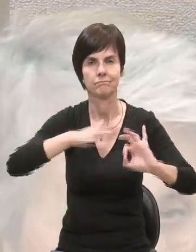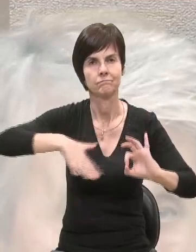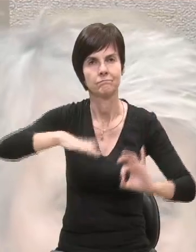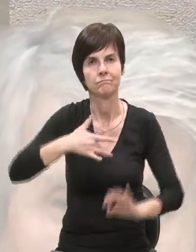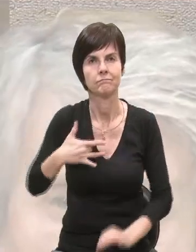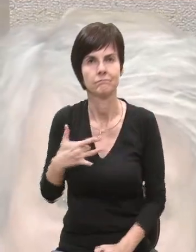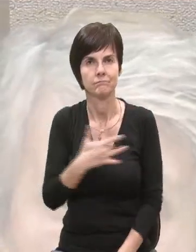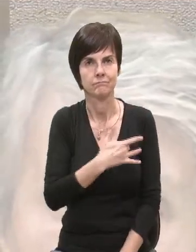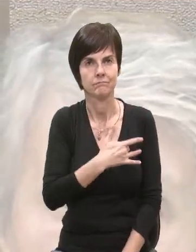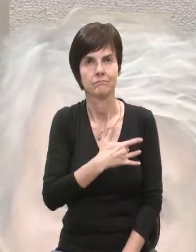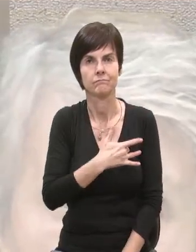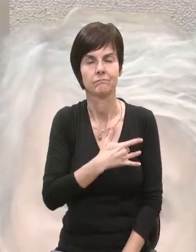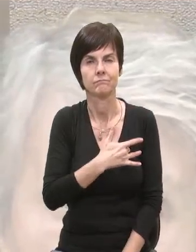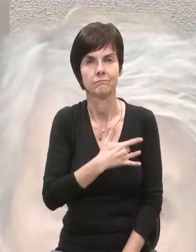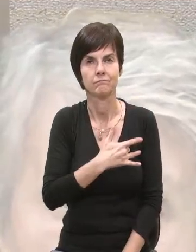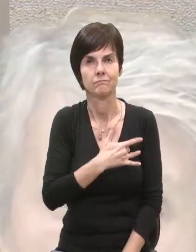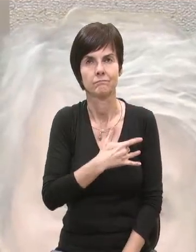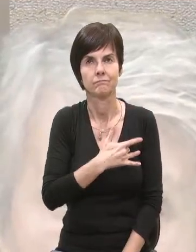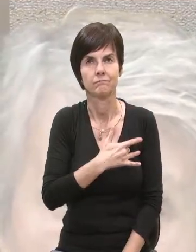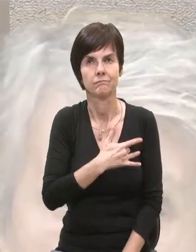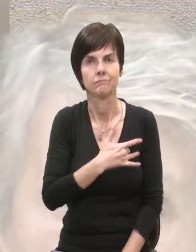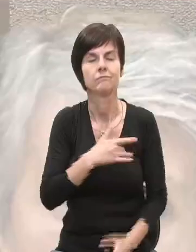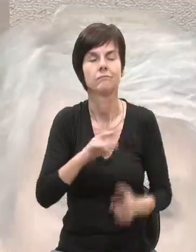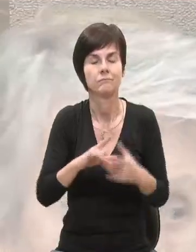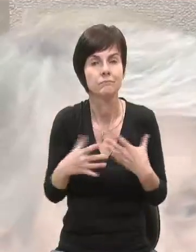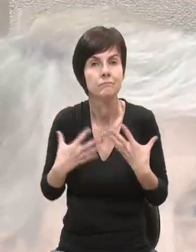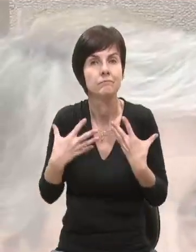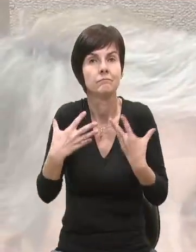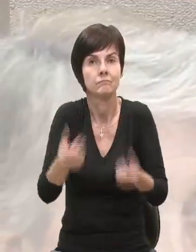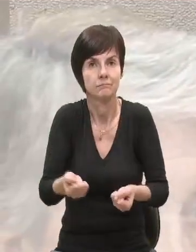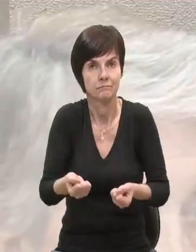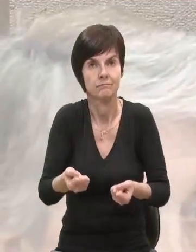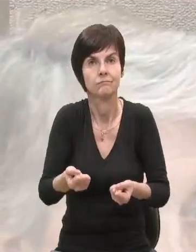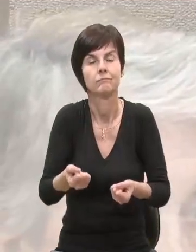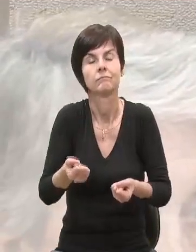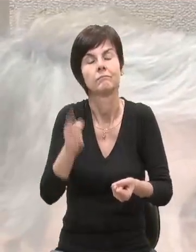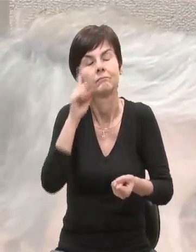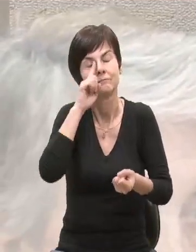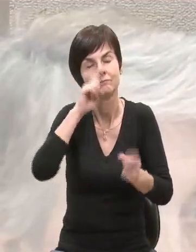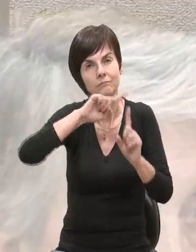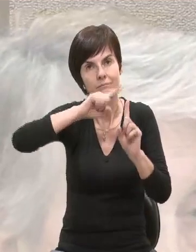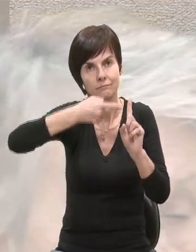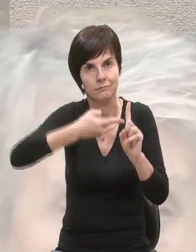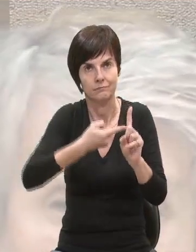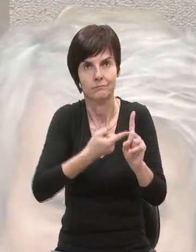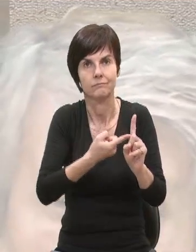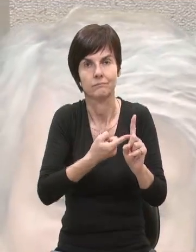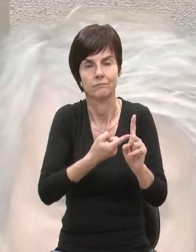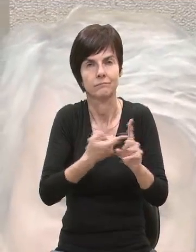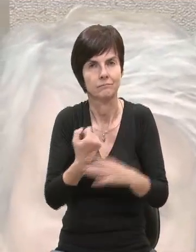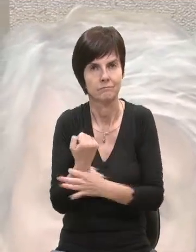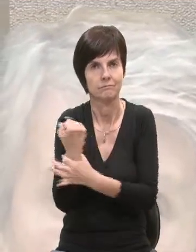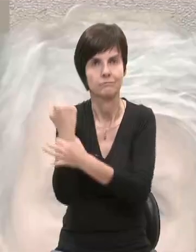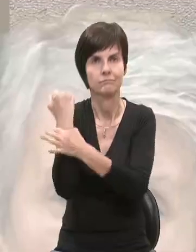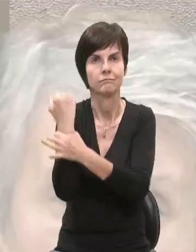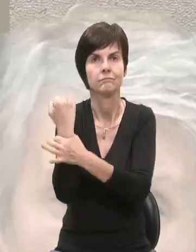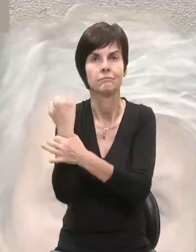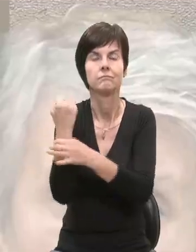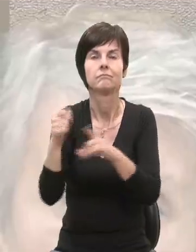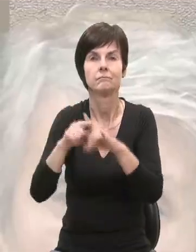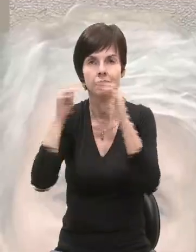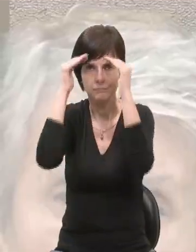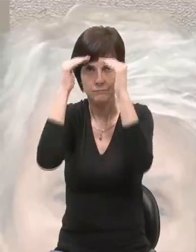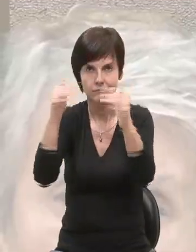nossa cidade, vai implementar essa situação do materno infantil com total segurança e também respeito à